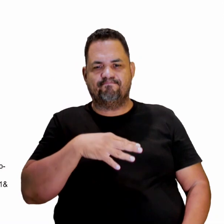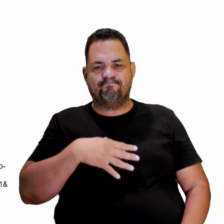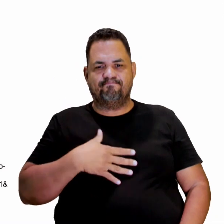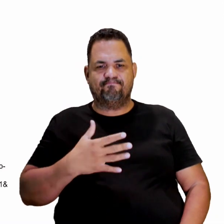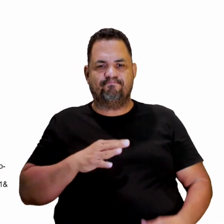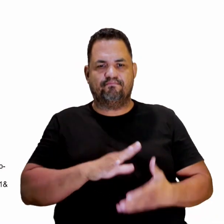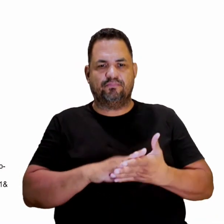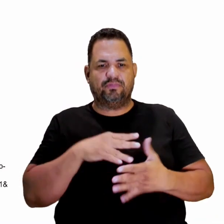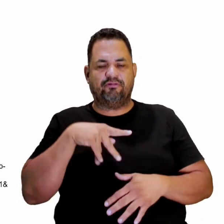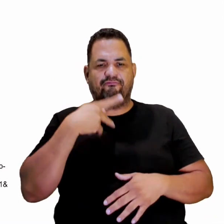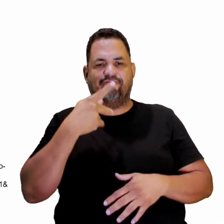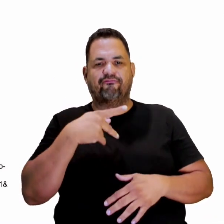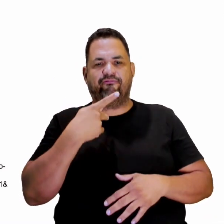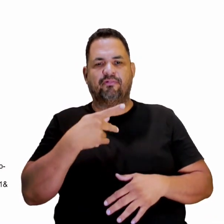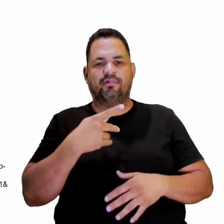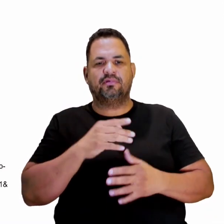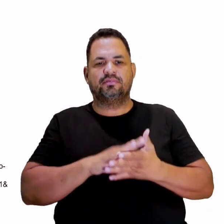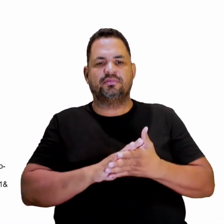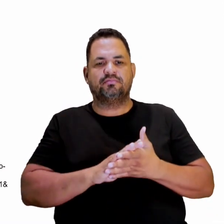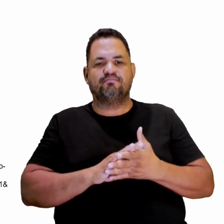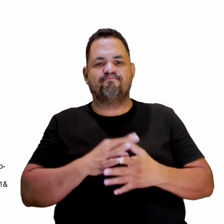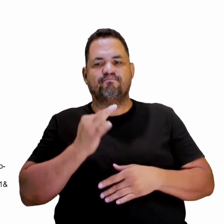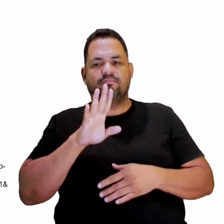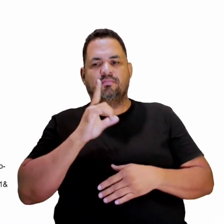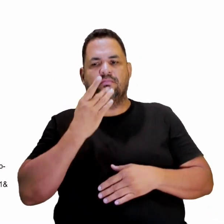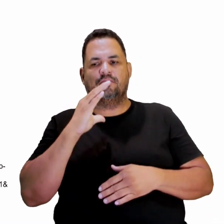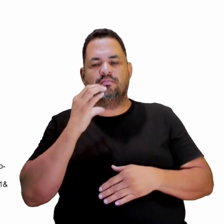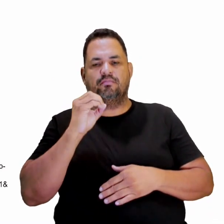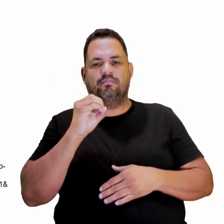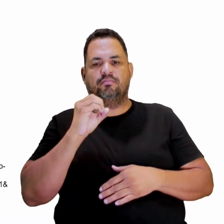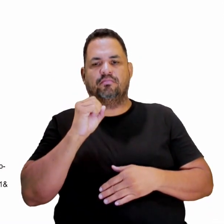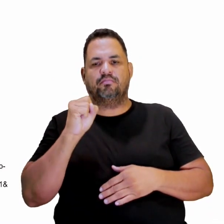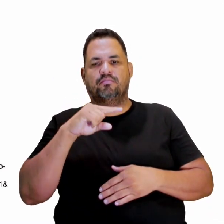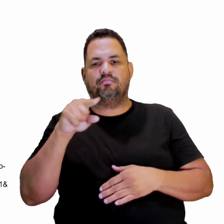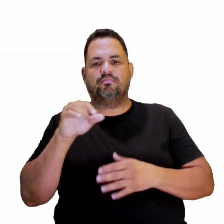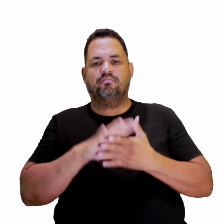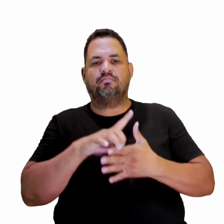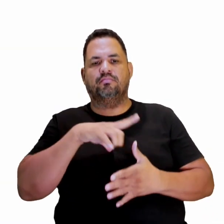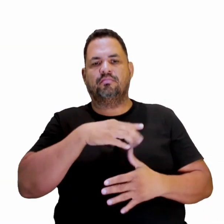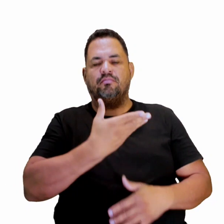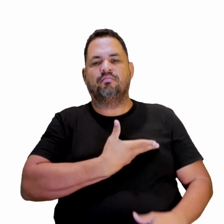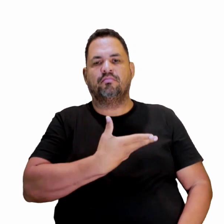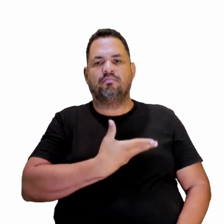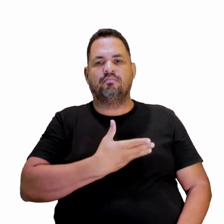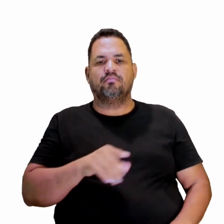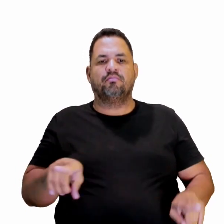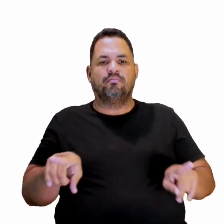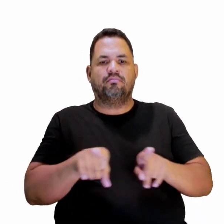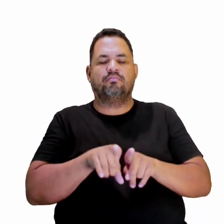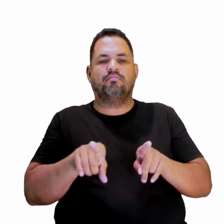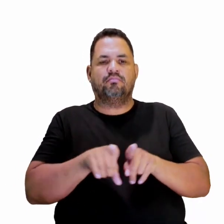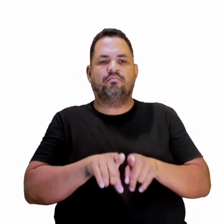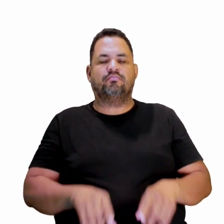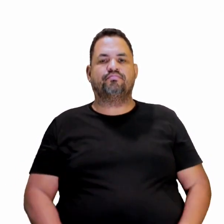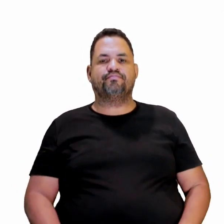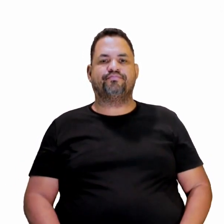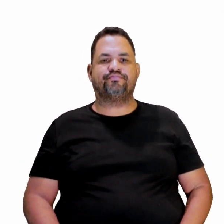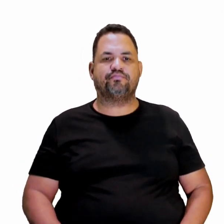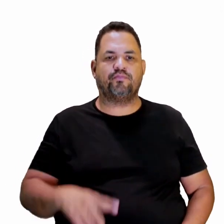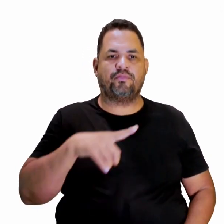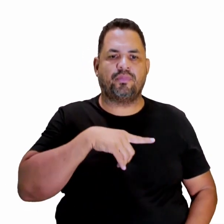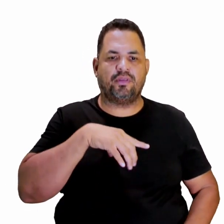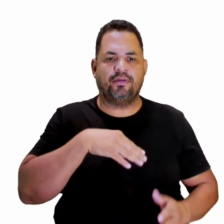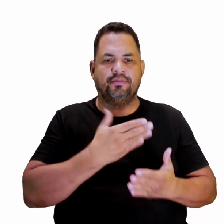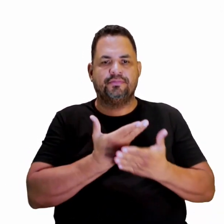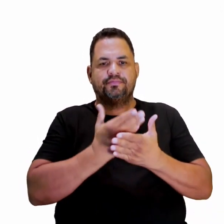sobre traição. Tem aí amizade no meio. E aí? Vamos lá. Temos uma interpretação